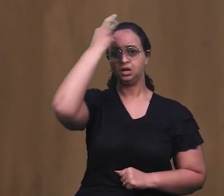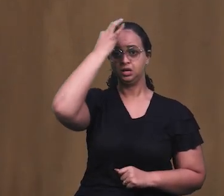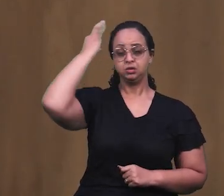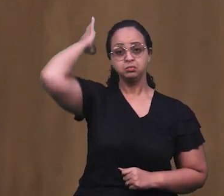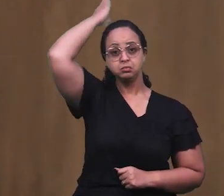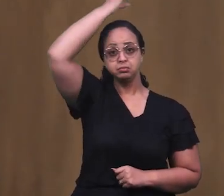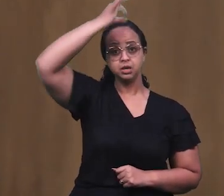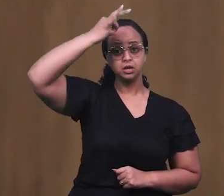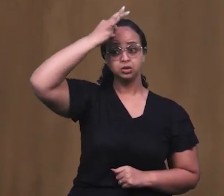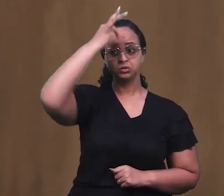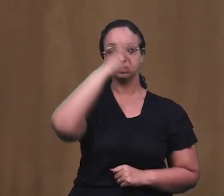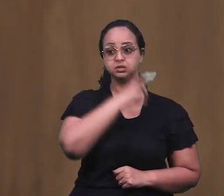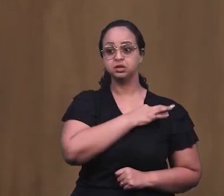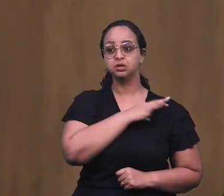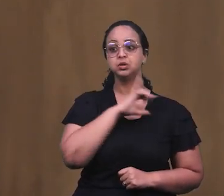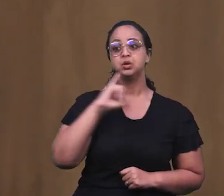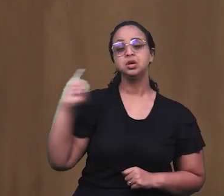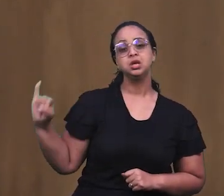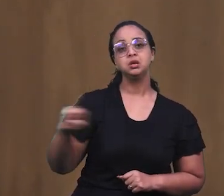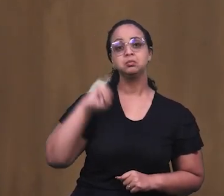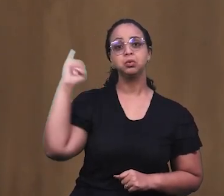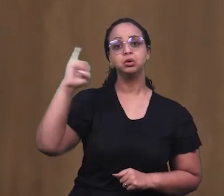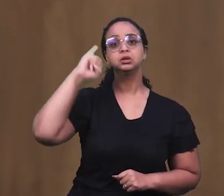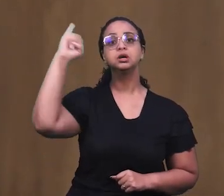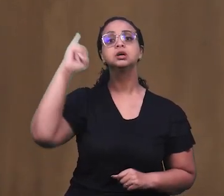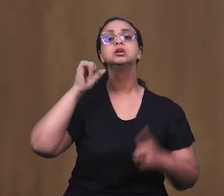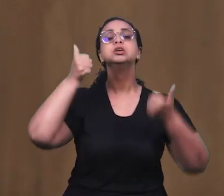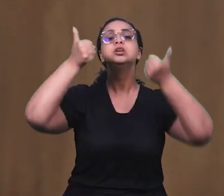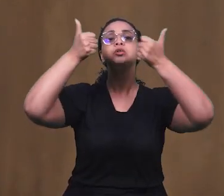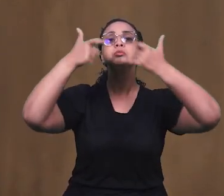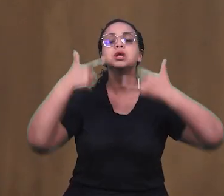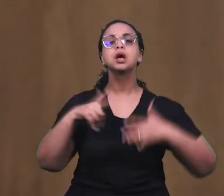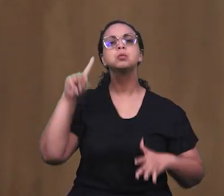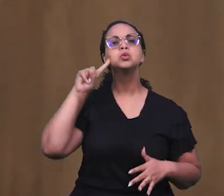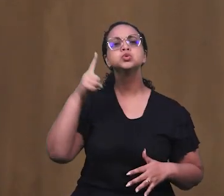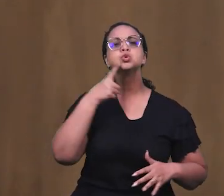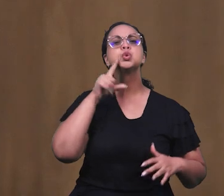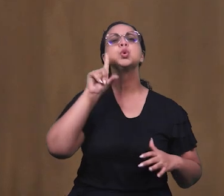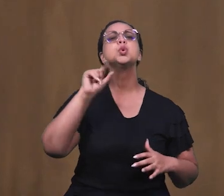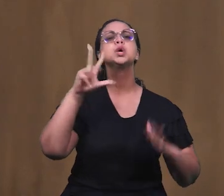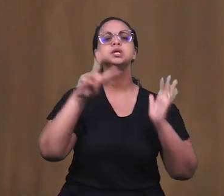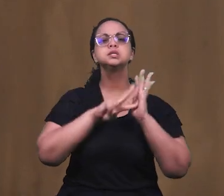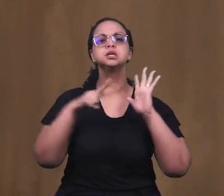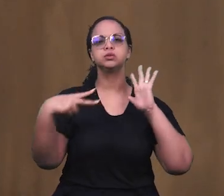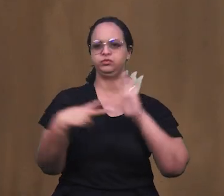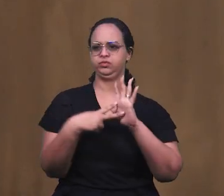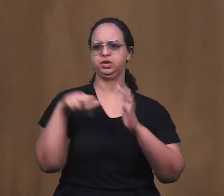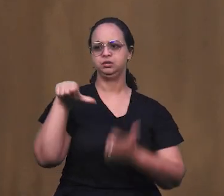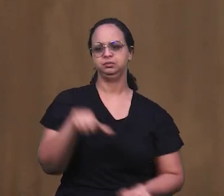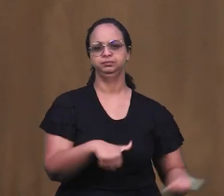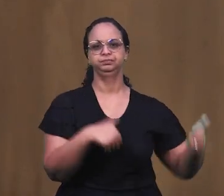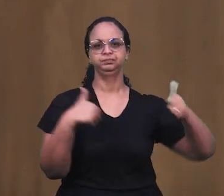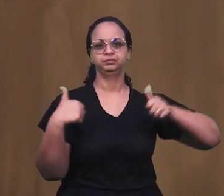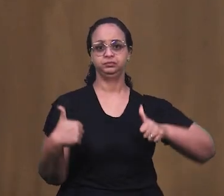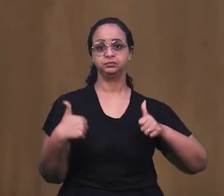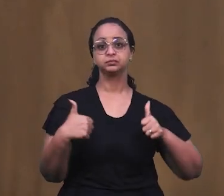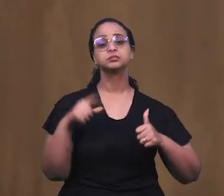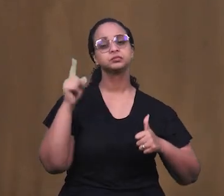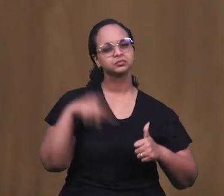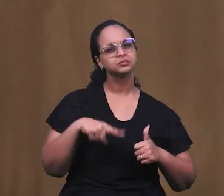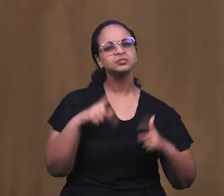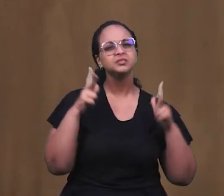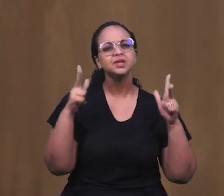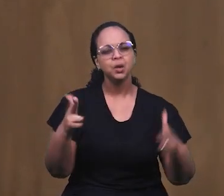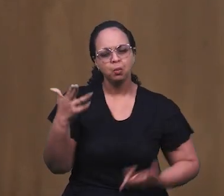Espírito Santo. Também é importante explicar para o surdo o que é o batismo. Então é chamar essa ovelha, que é igual a todas